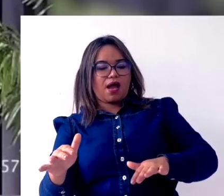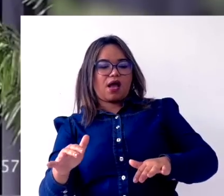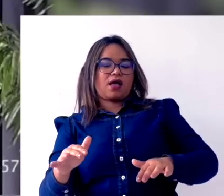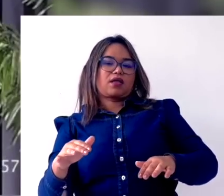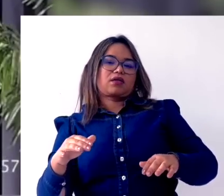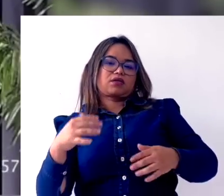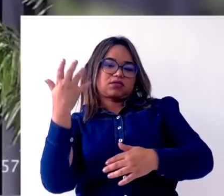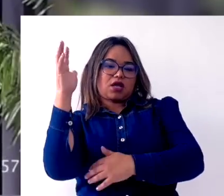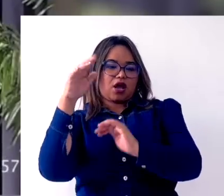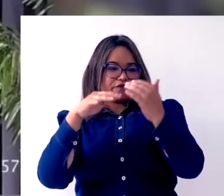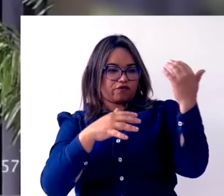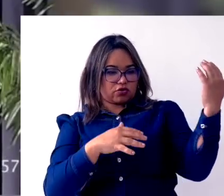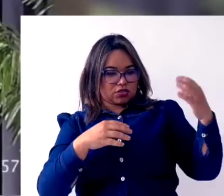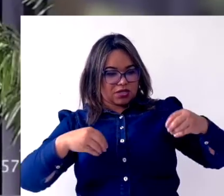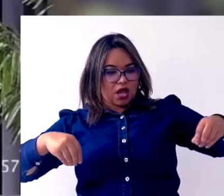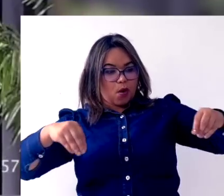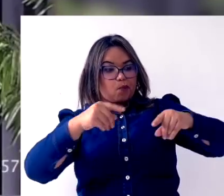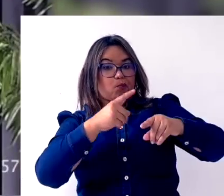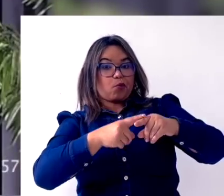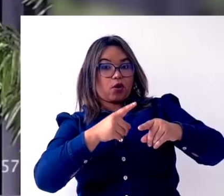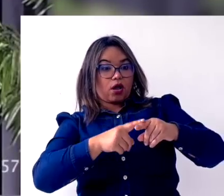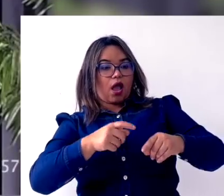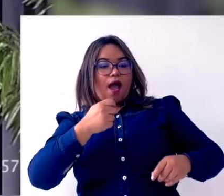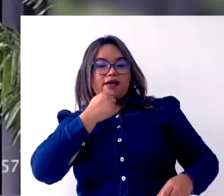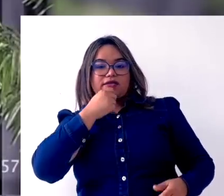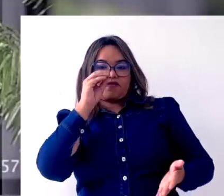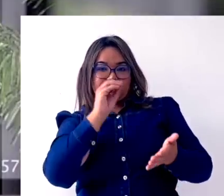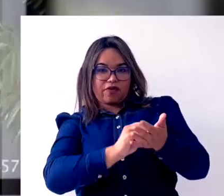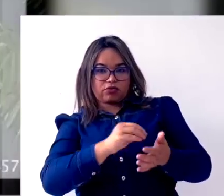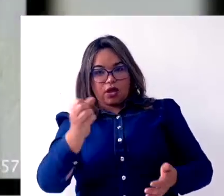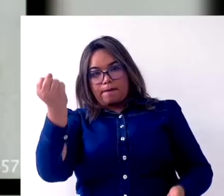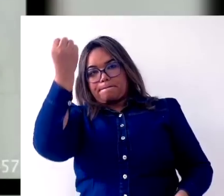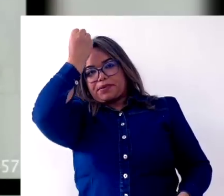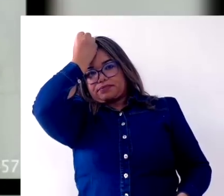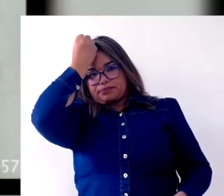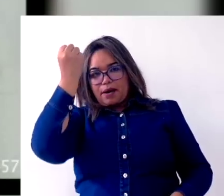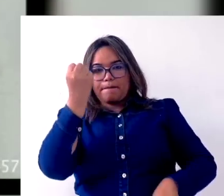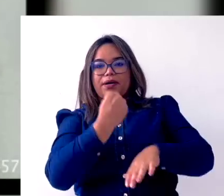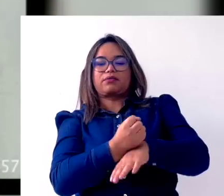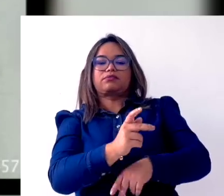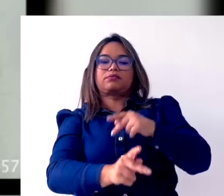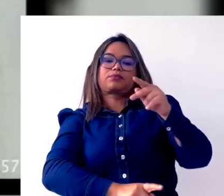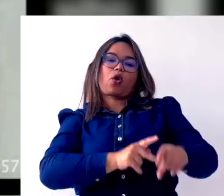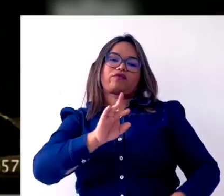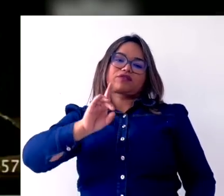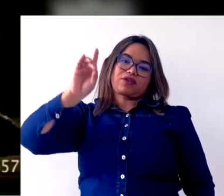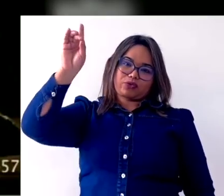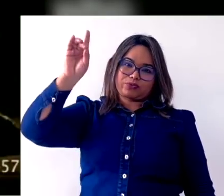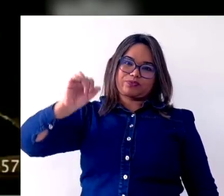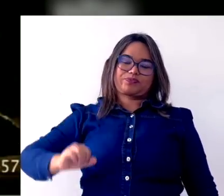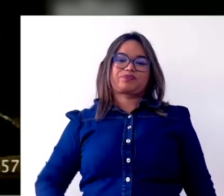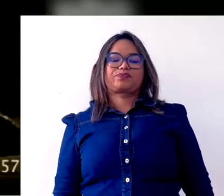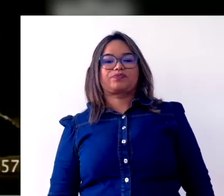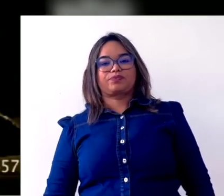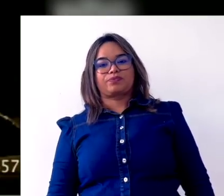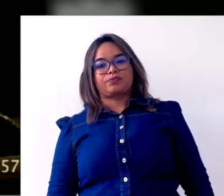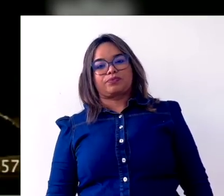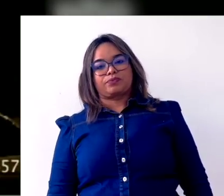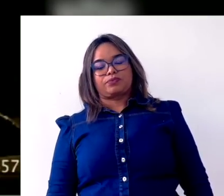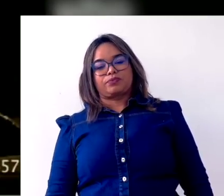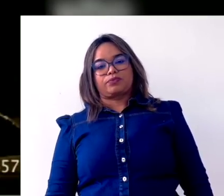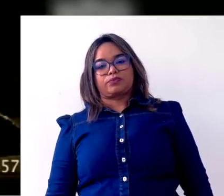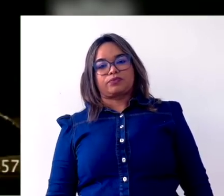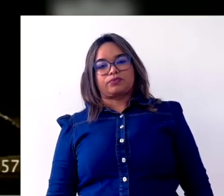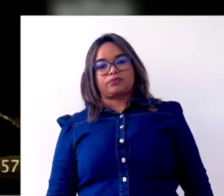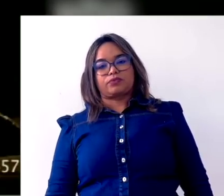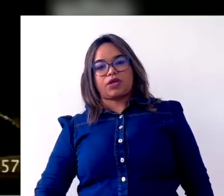os servos do nosso Deus em suas frontes. Portanto, estabelecidos na verdade, eles não podem ser movidos. Um